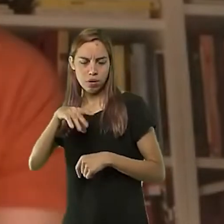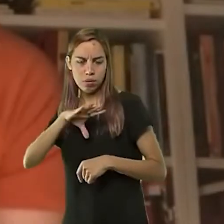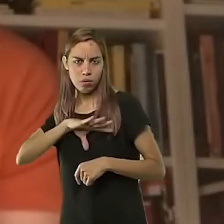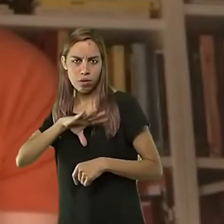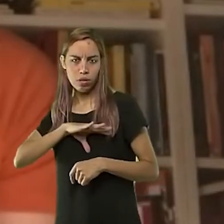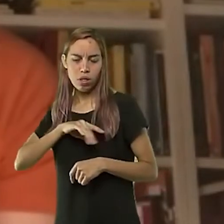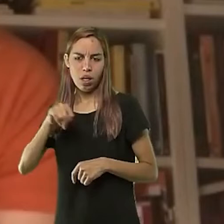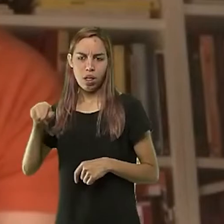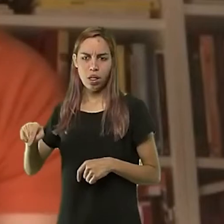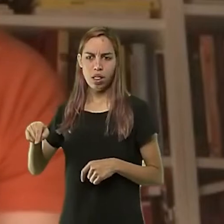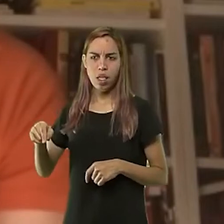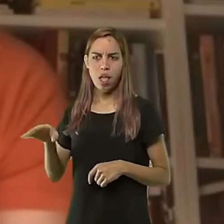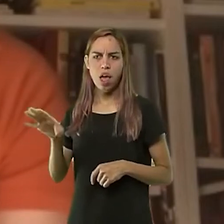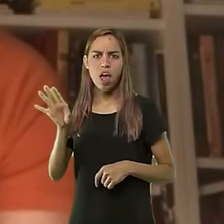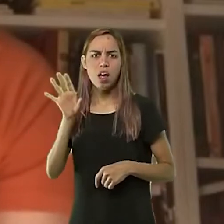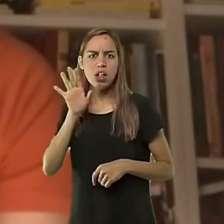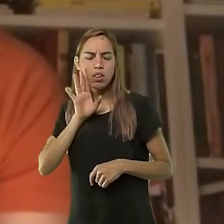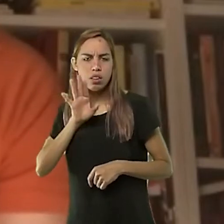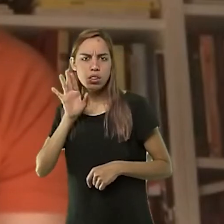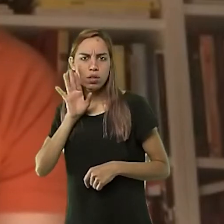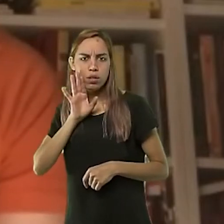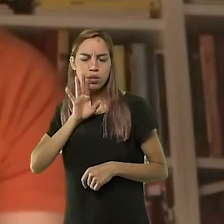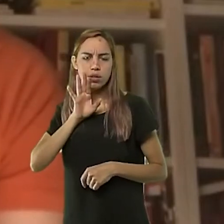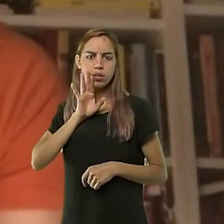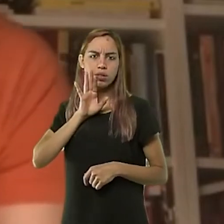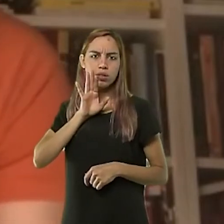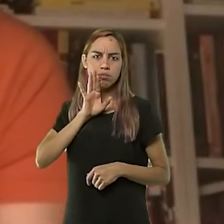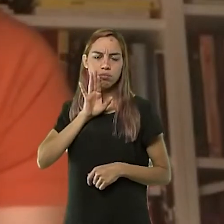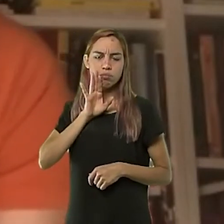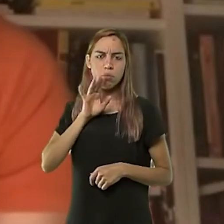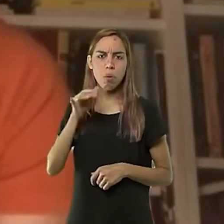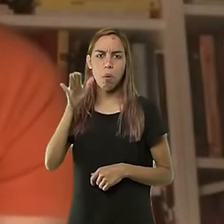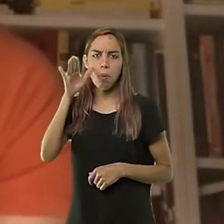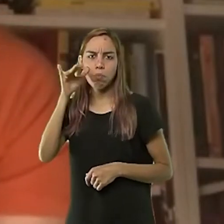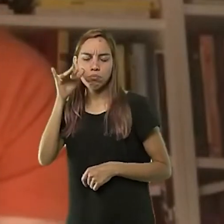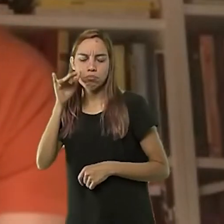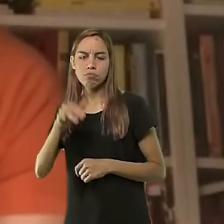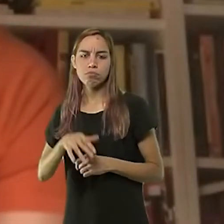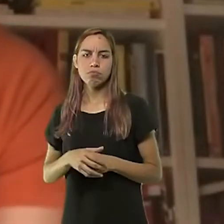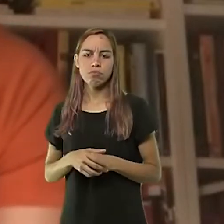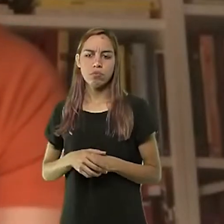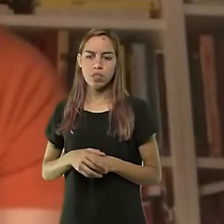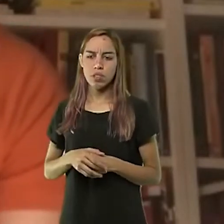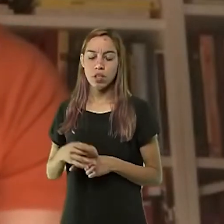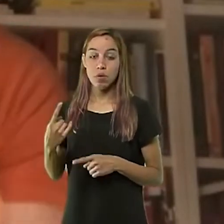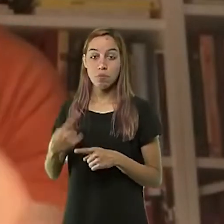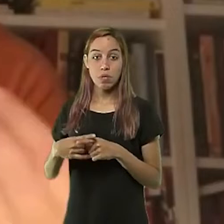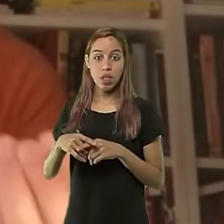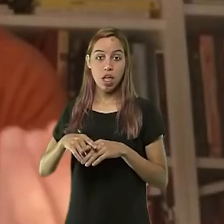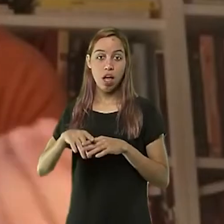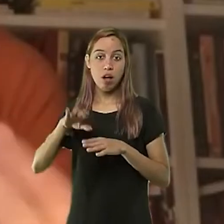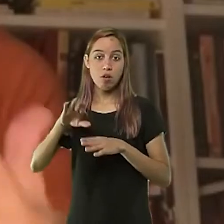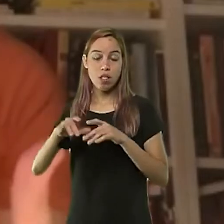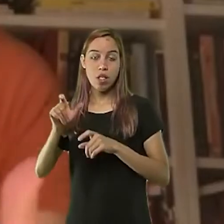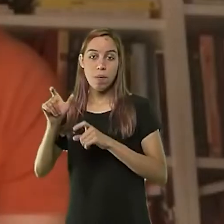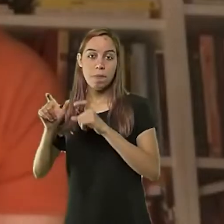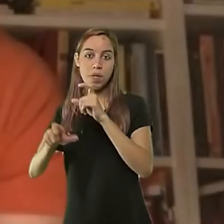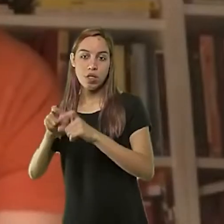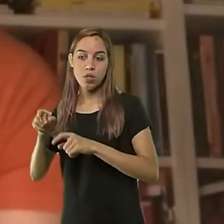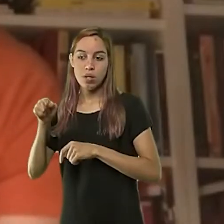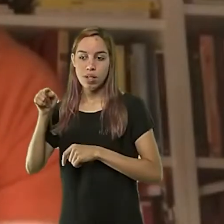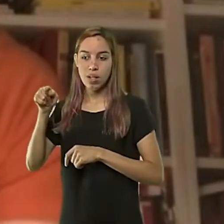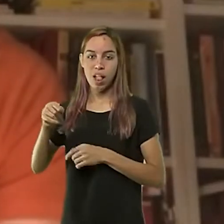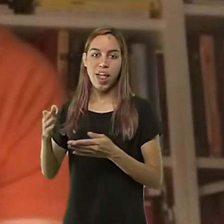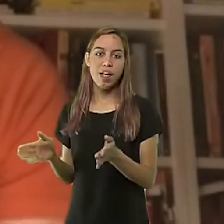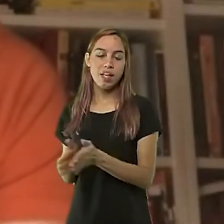relativamente selvagem, onde, precisamente porque as pessoas são pobres, tudo acaba por ser muito genuíno,